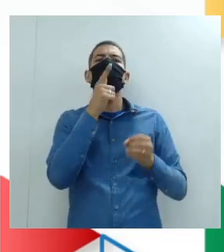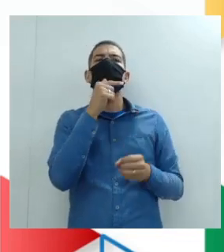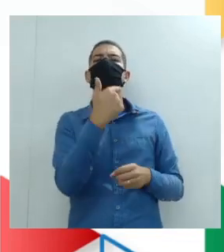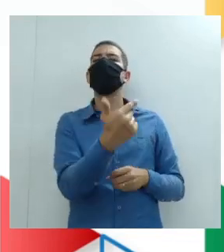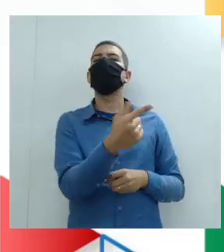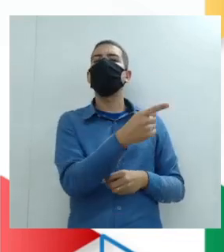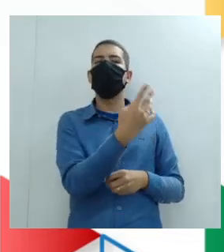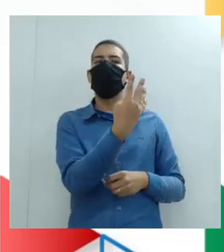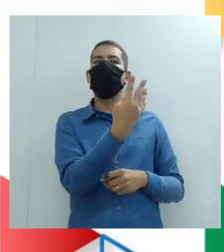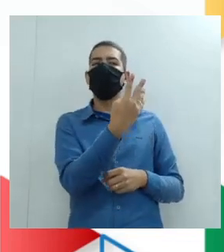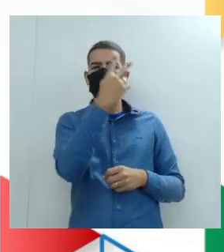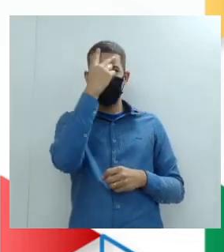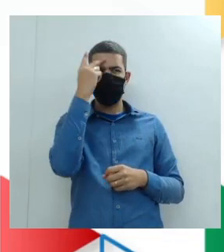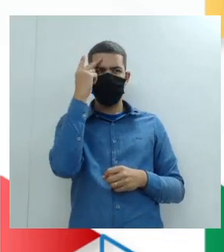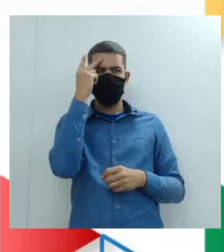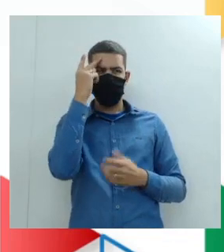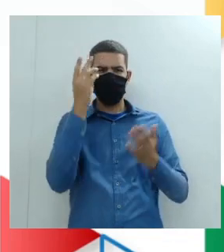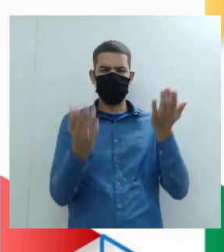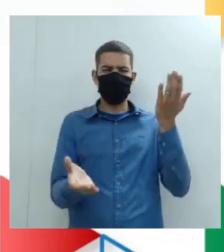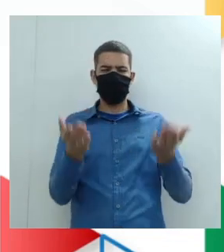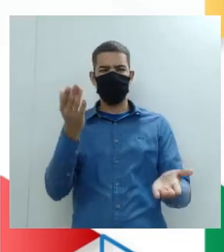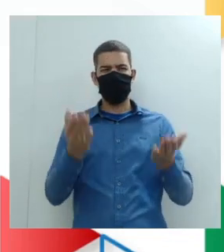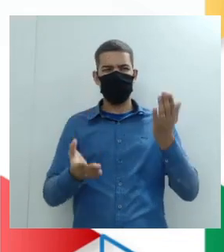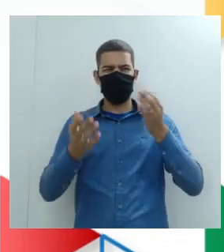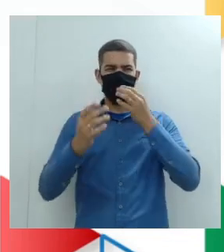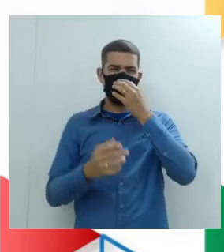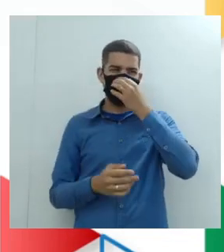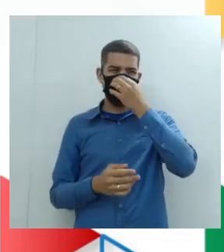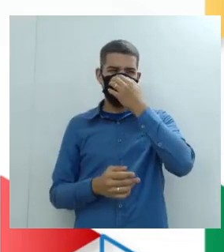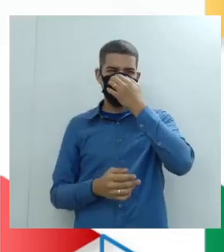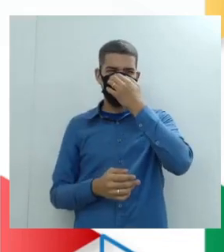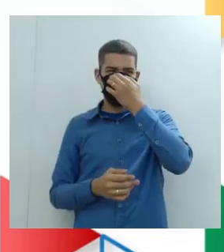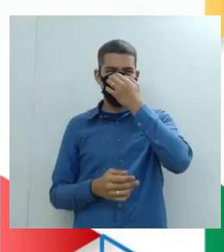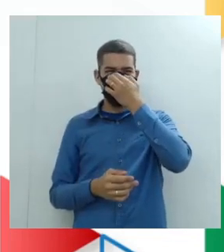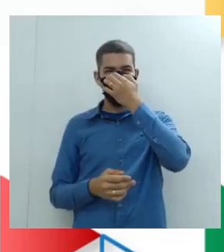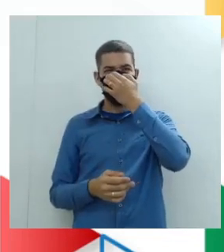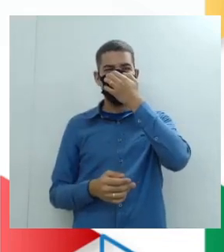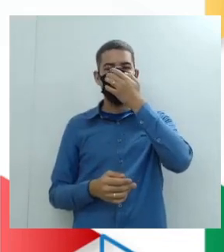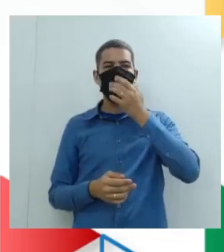bem apresentada para você, tá bom? Num exemplo cotidiano do dia a dia,